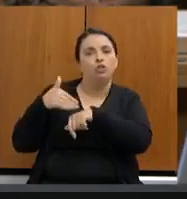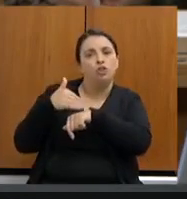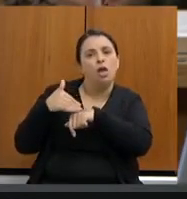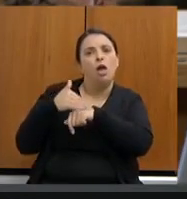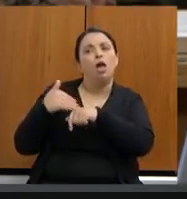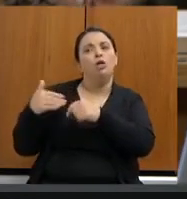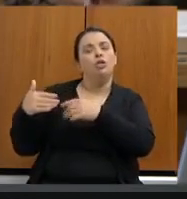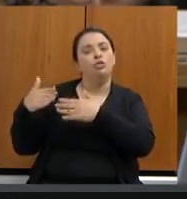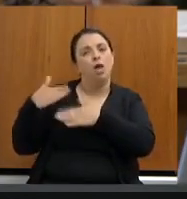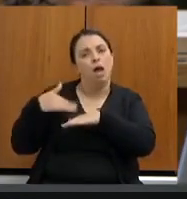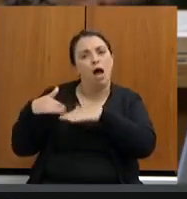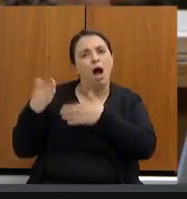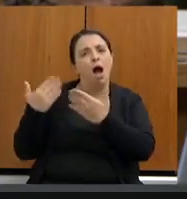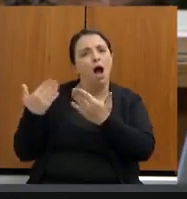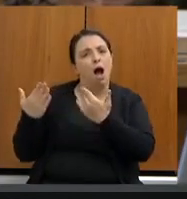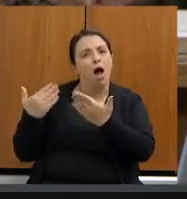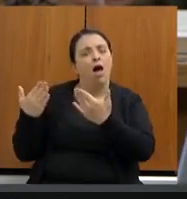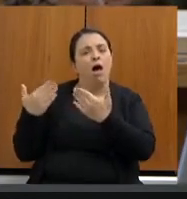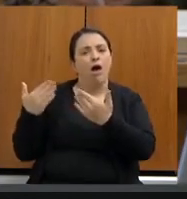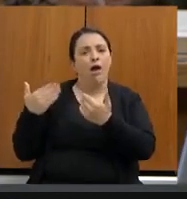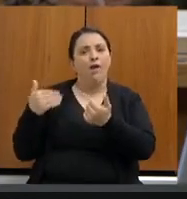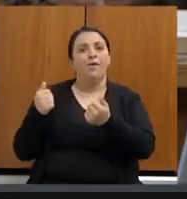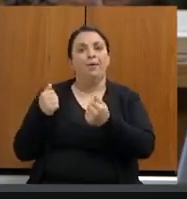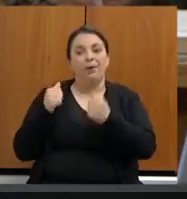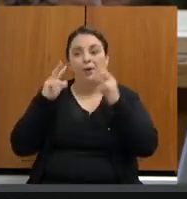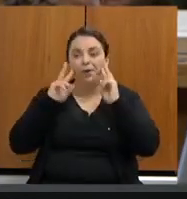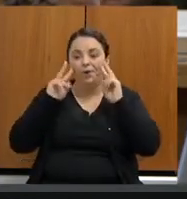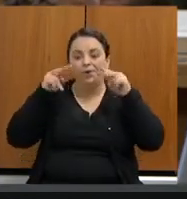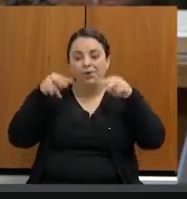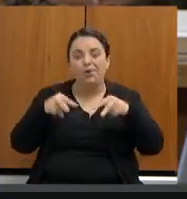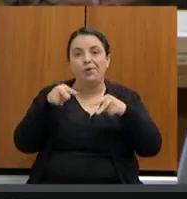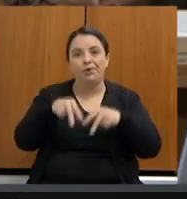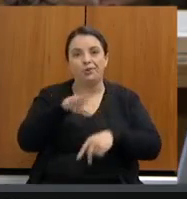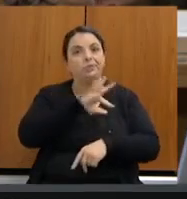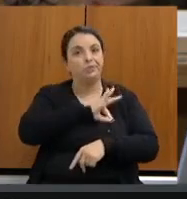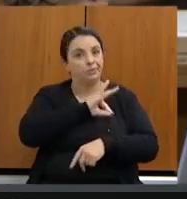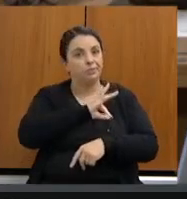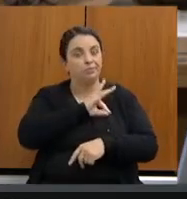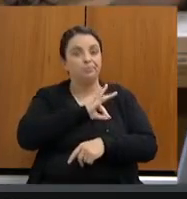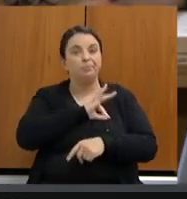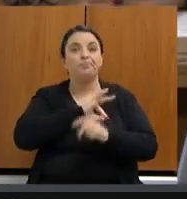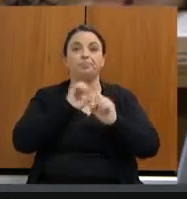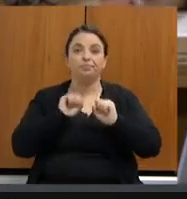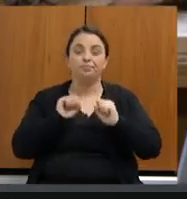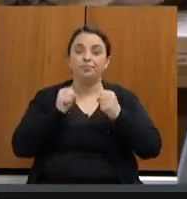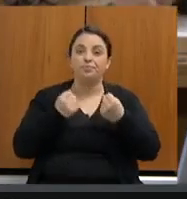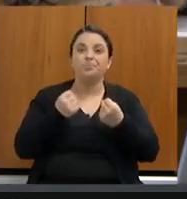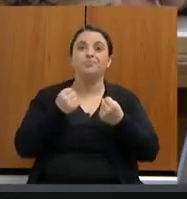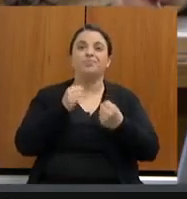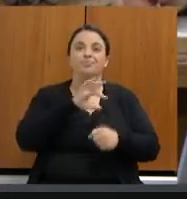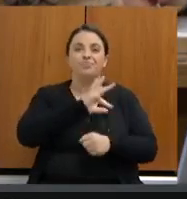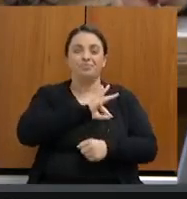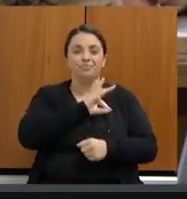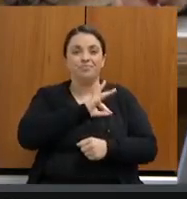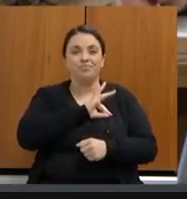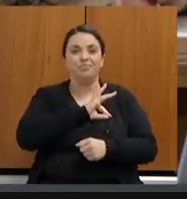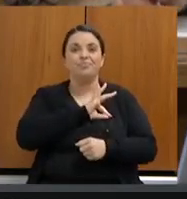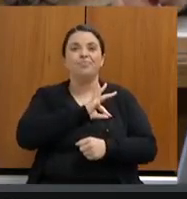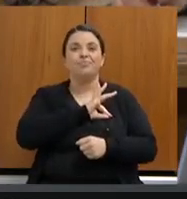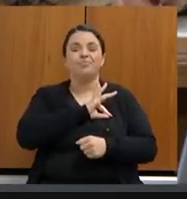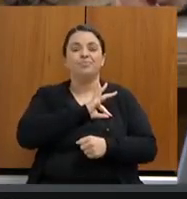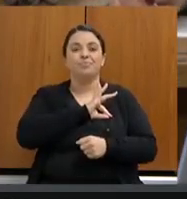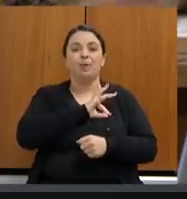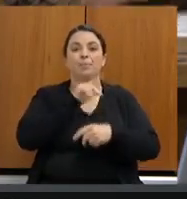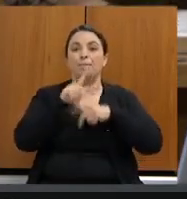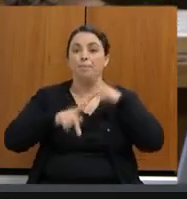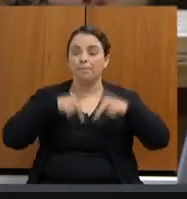é de de olhar para a nossa instituição para nossa para segurança pública e nós vamos chegar a um